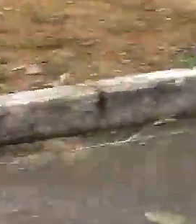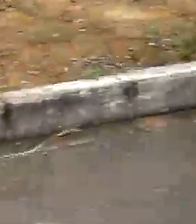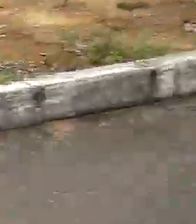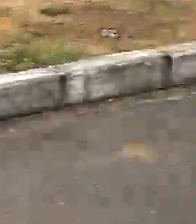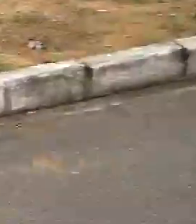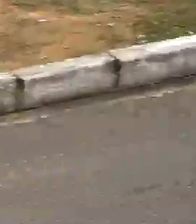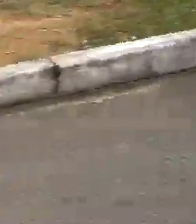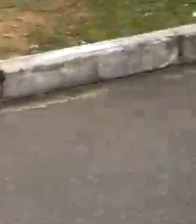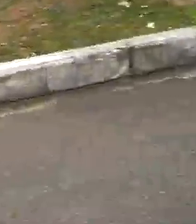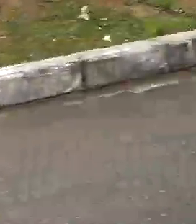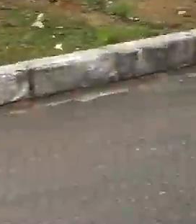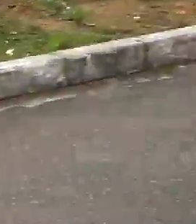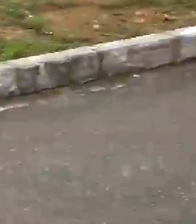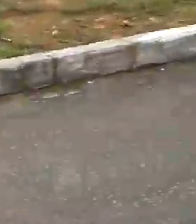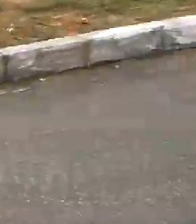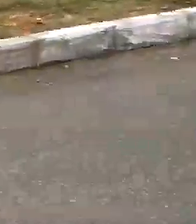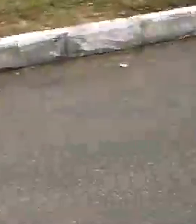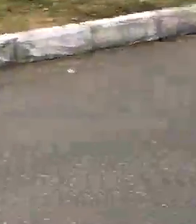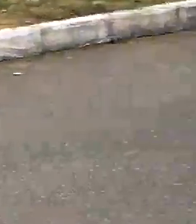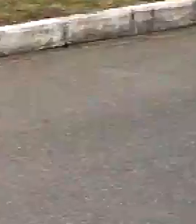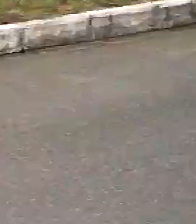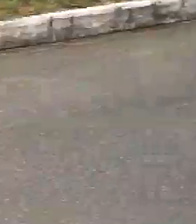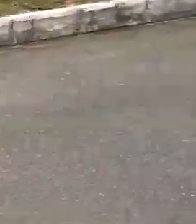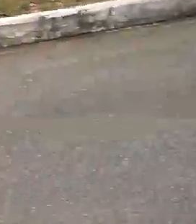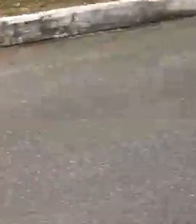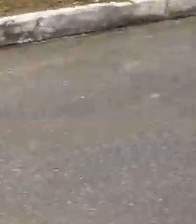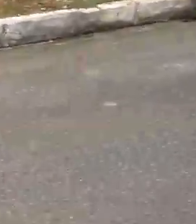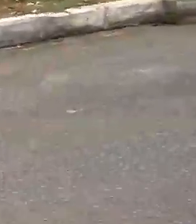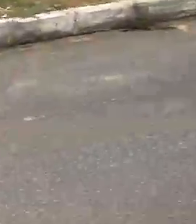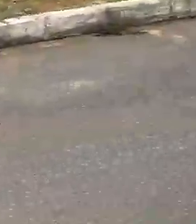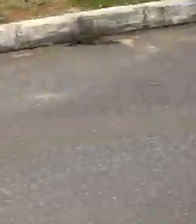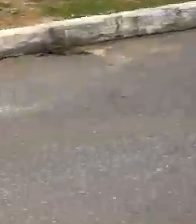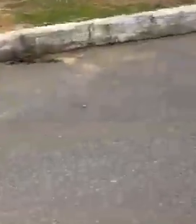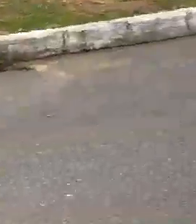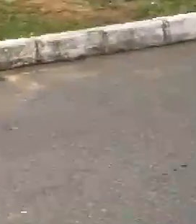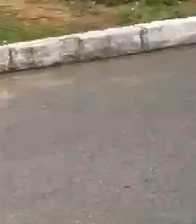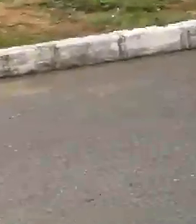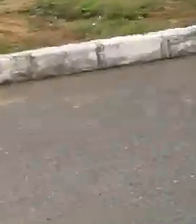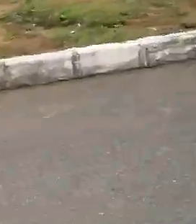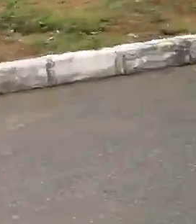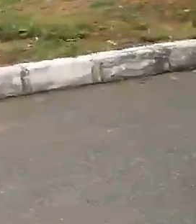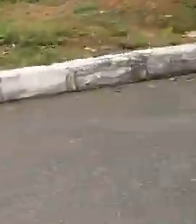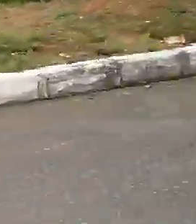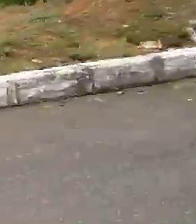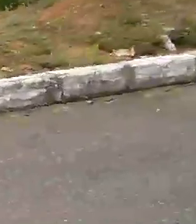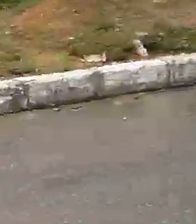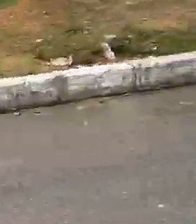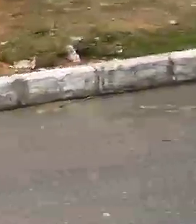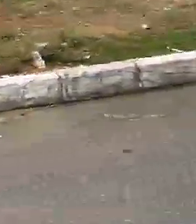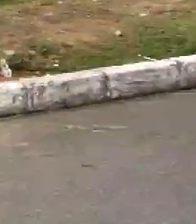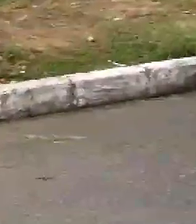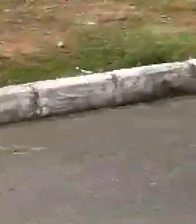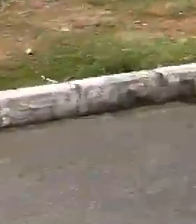do laboratório. De top e short pretos e tênis, Kátia corre na rua asfaltada.